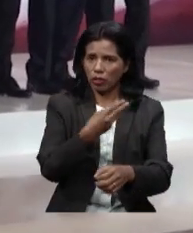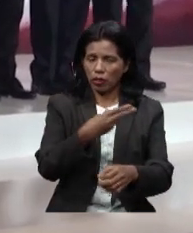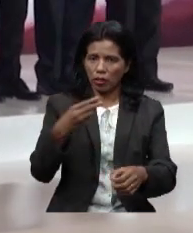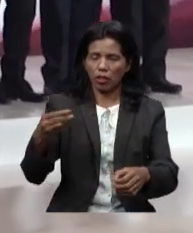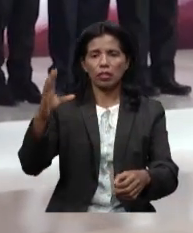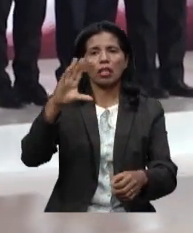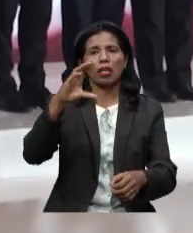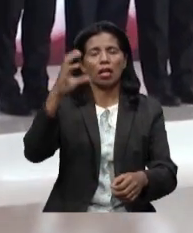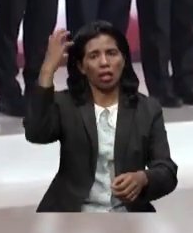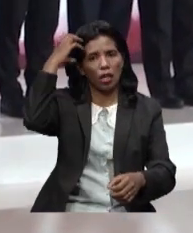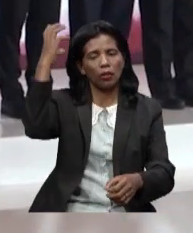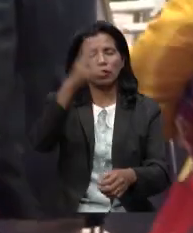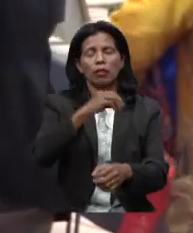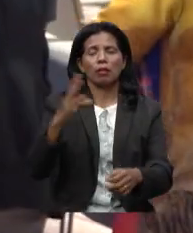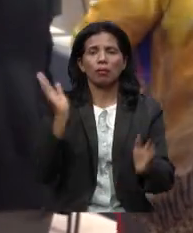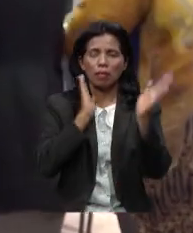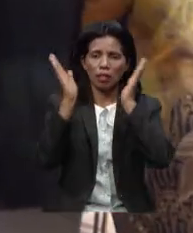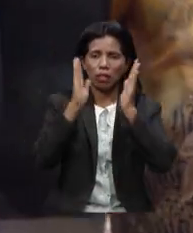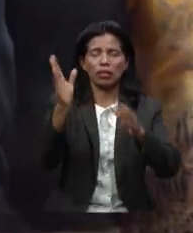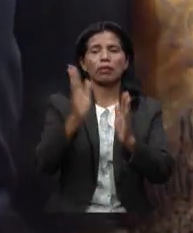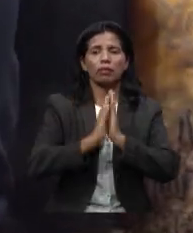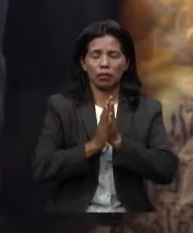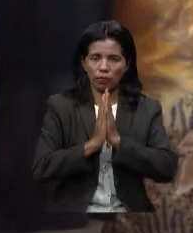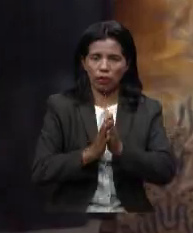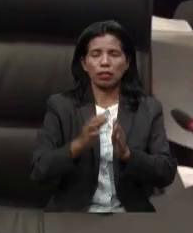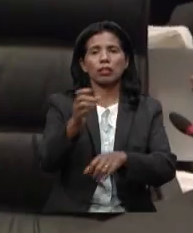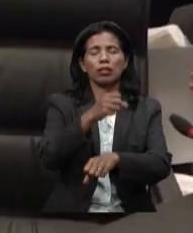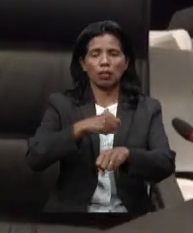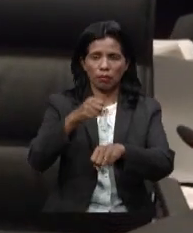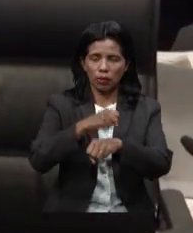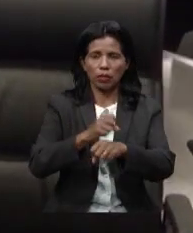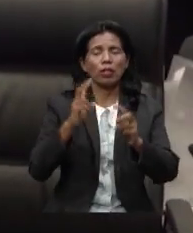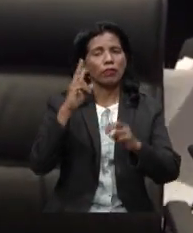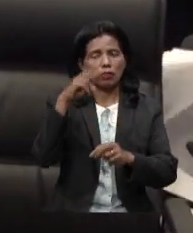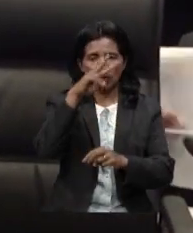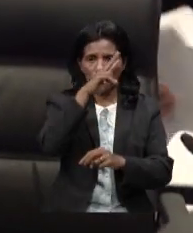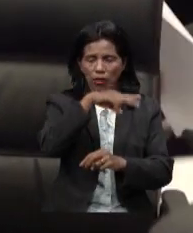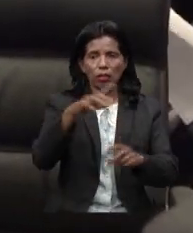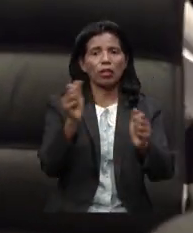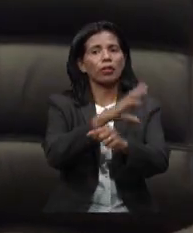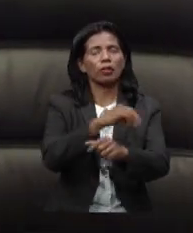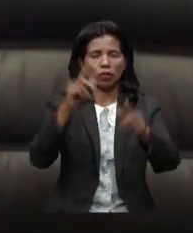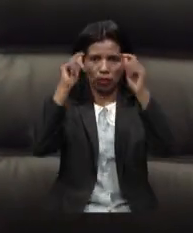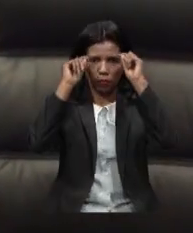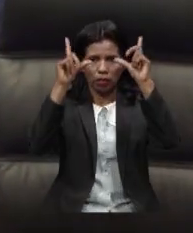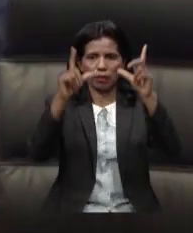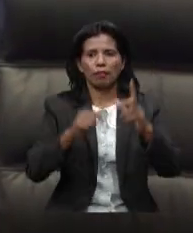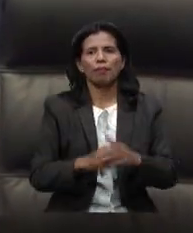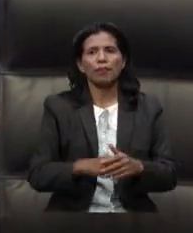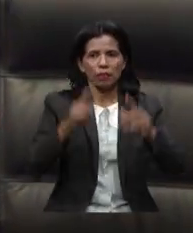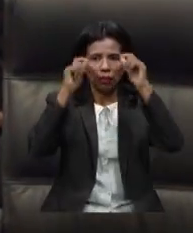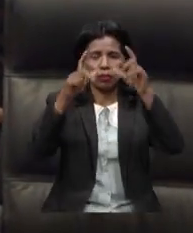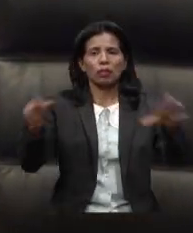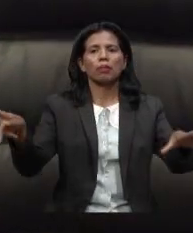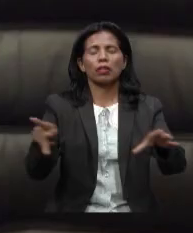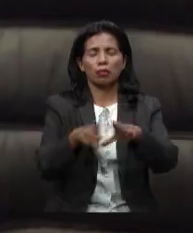Laos, Malásia, Myanmar, Filipina, Singapura, Vietnam, Tailândia no Timor-Leste. Além de Timor-Leste, se participa